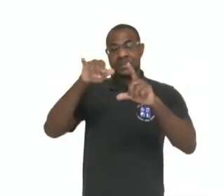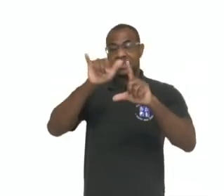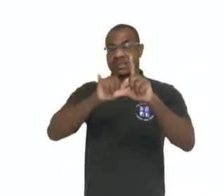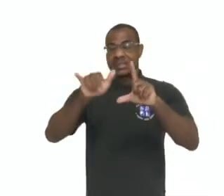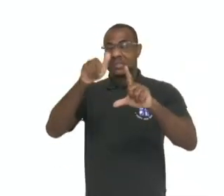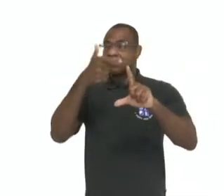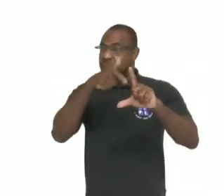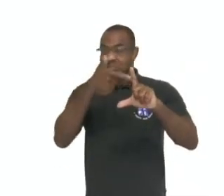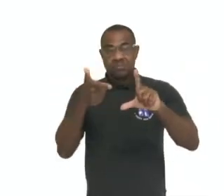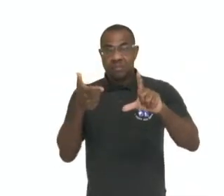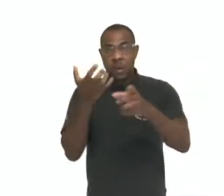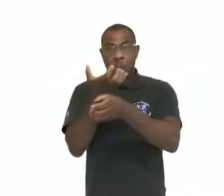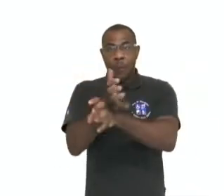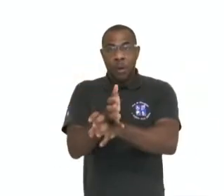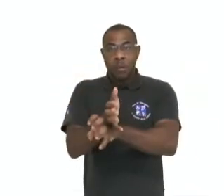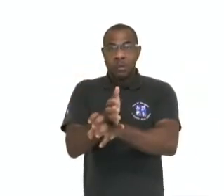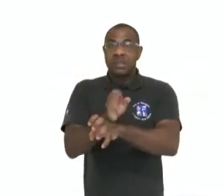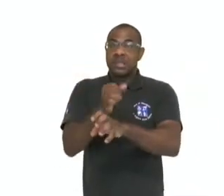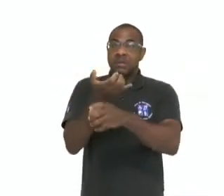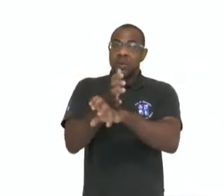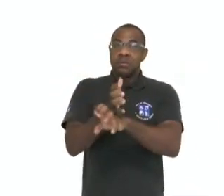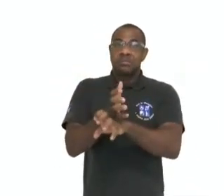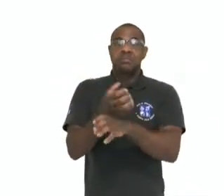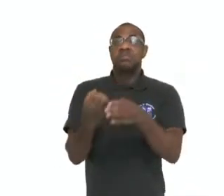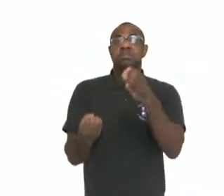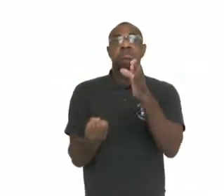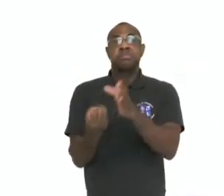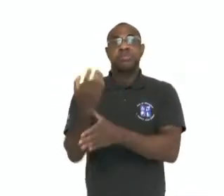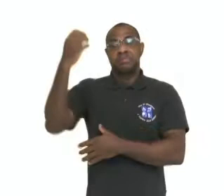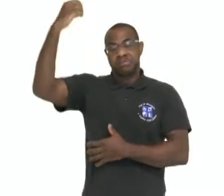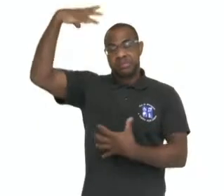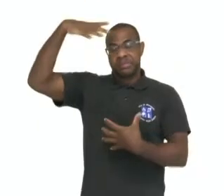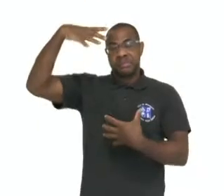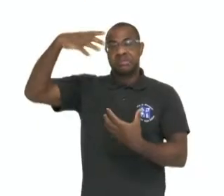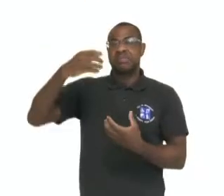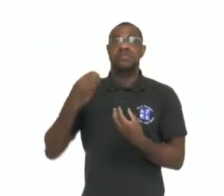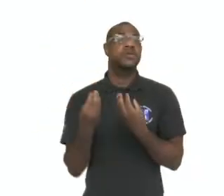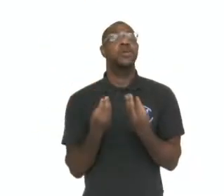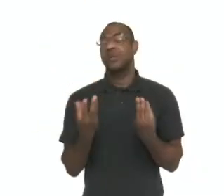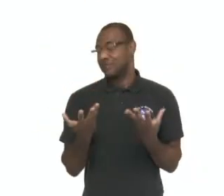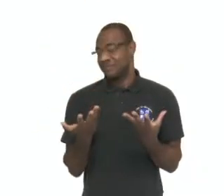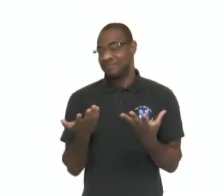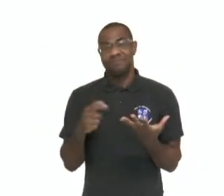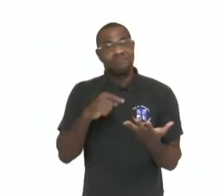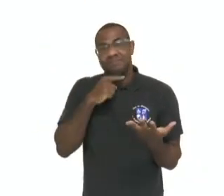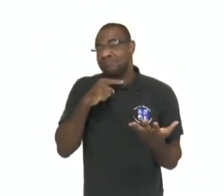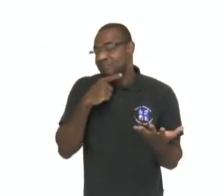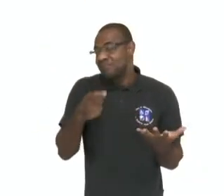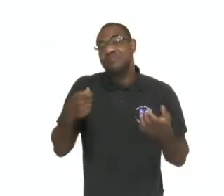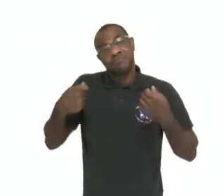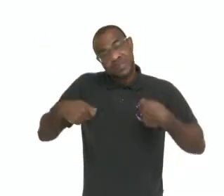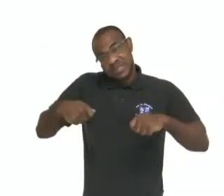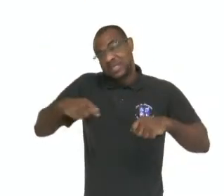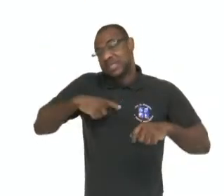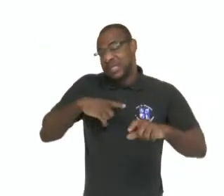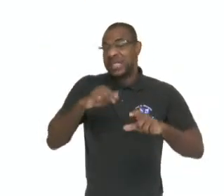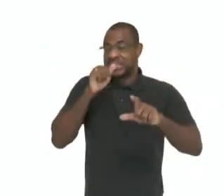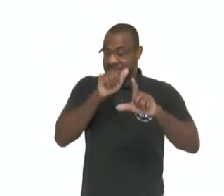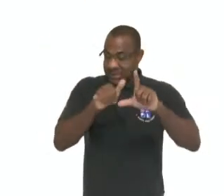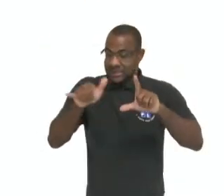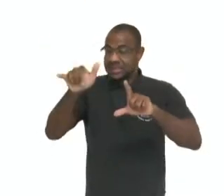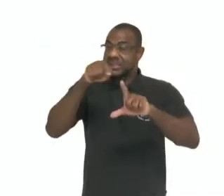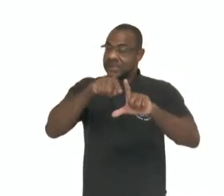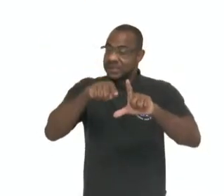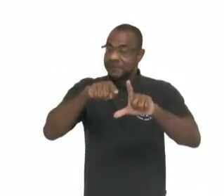não vai o quê? Não vai ter o funcionamento dos aparelhos, né? E isso acontece como? Como que ocorre, professor, esse movimento, esse